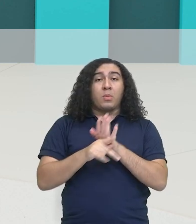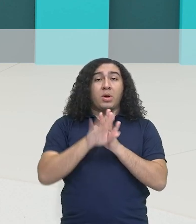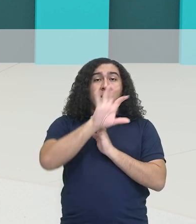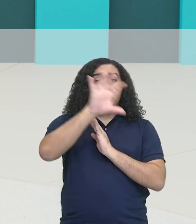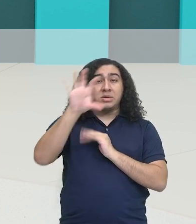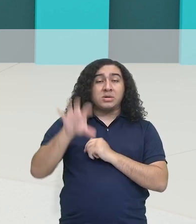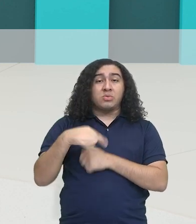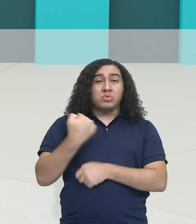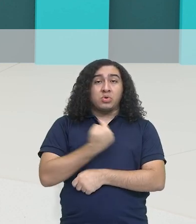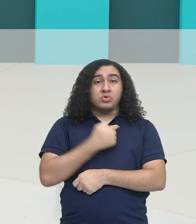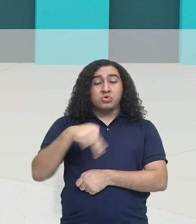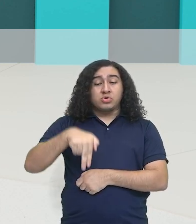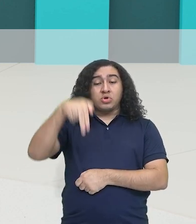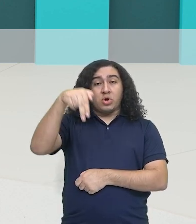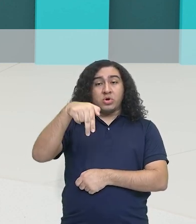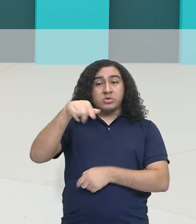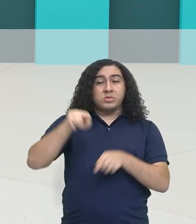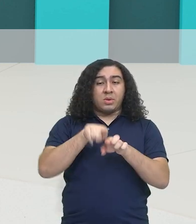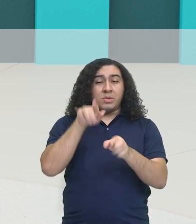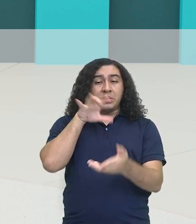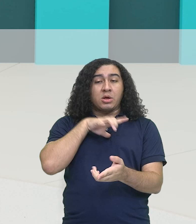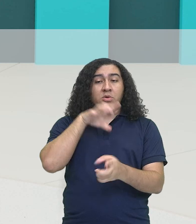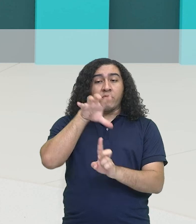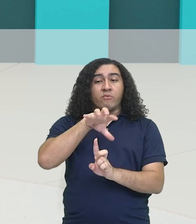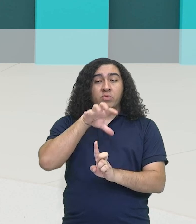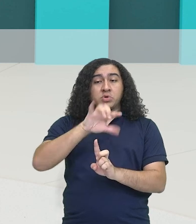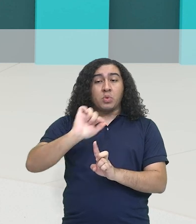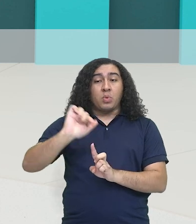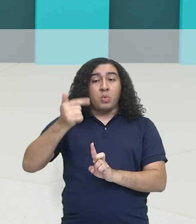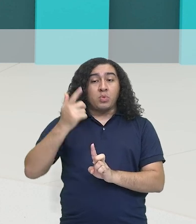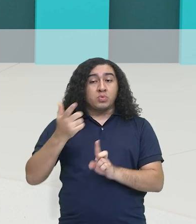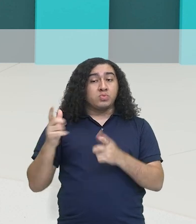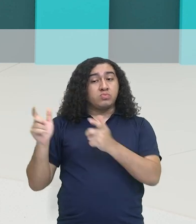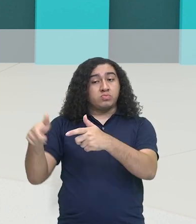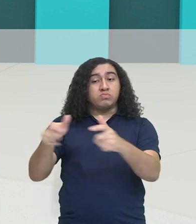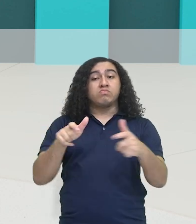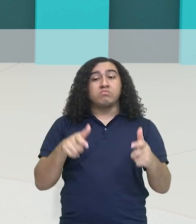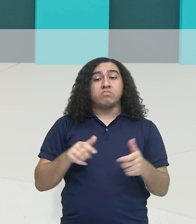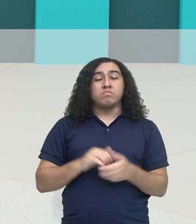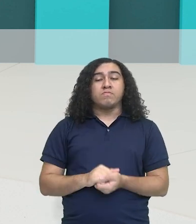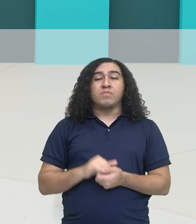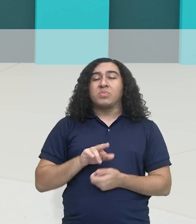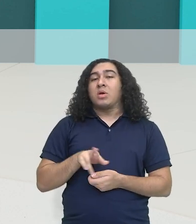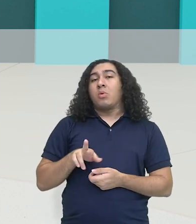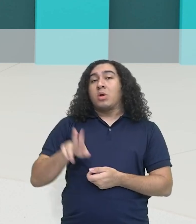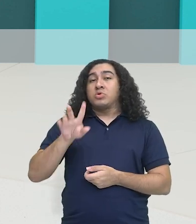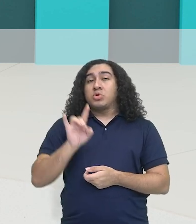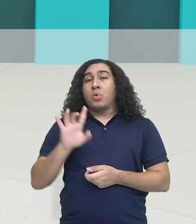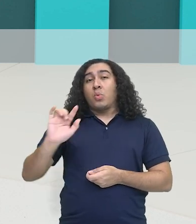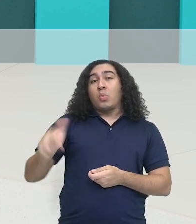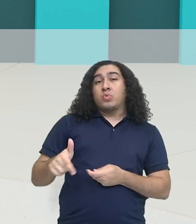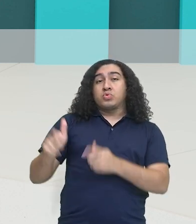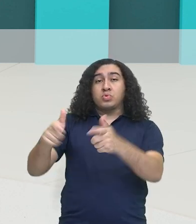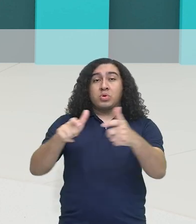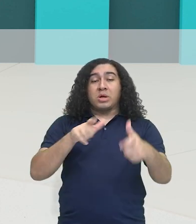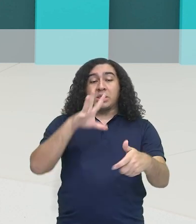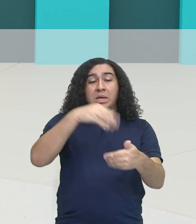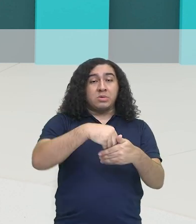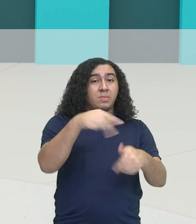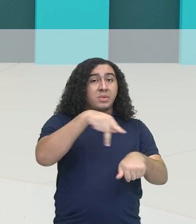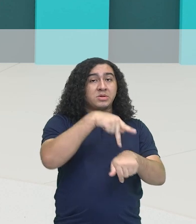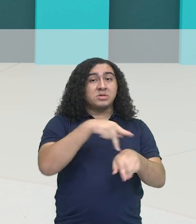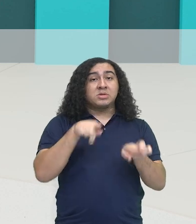aqui do norte, né? Com influência, obviamente, de outros lugares, não só de outros lugares desse país, mas